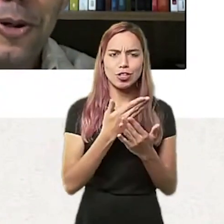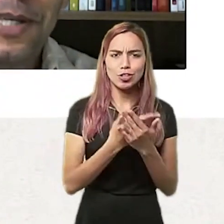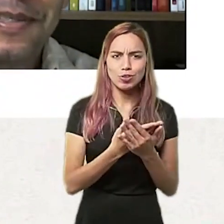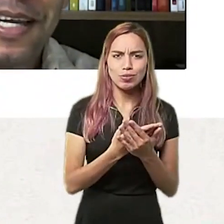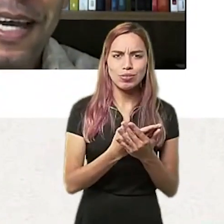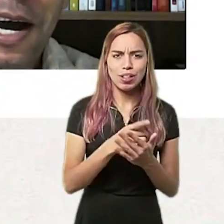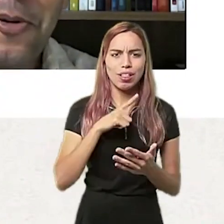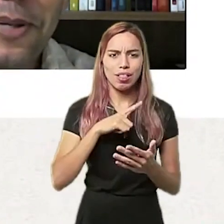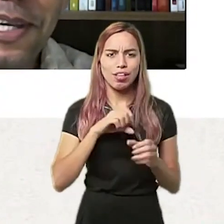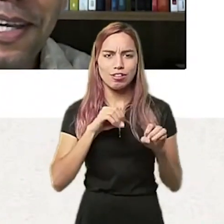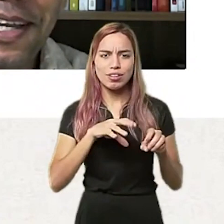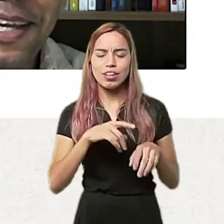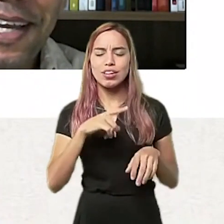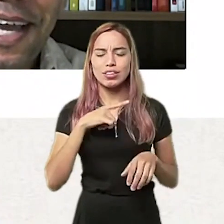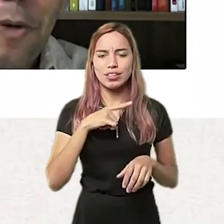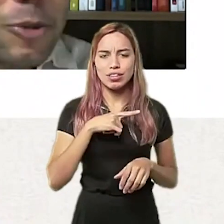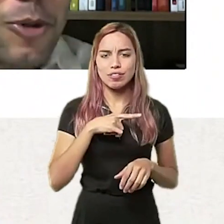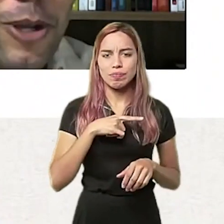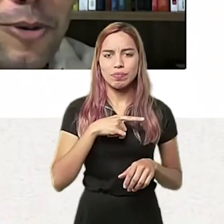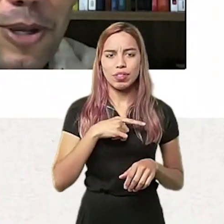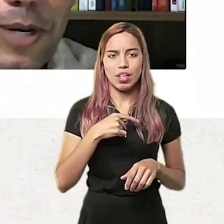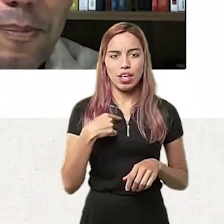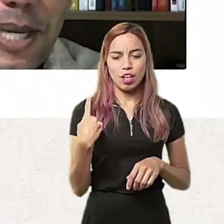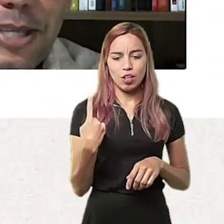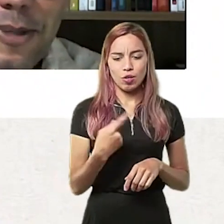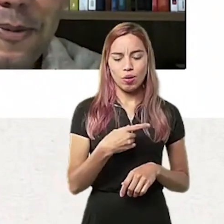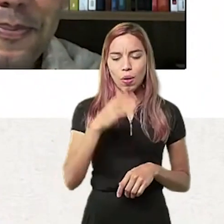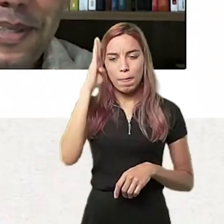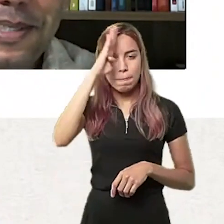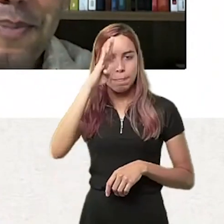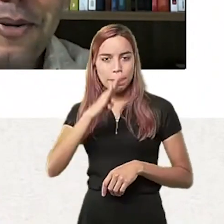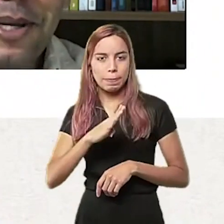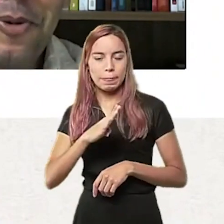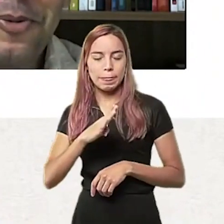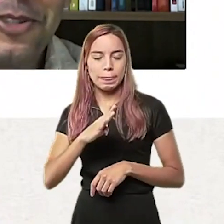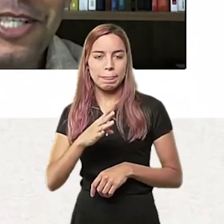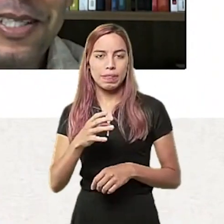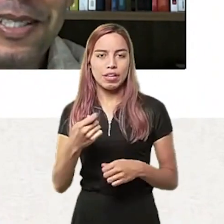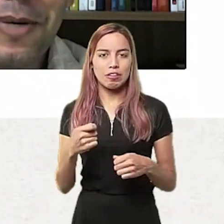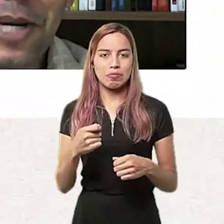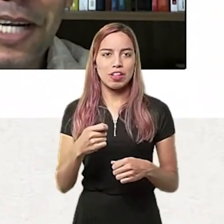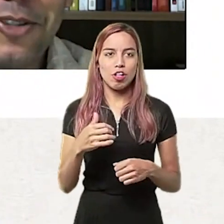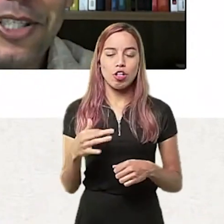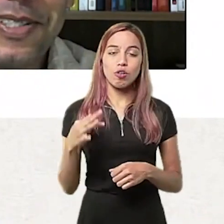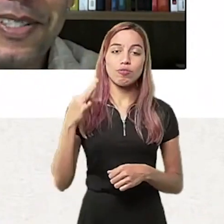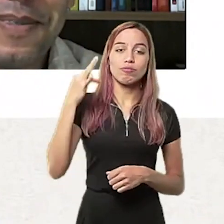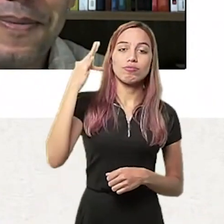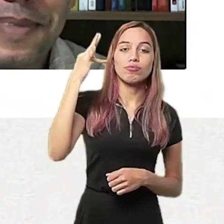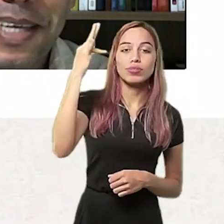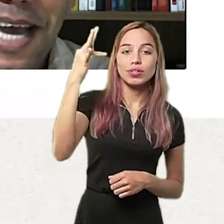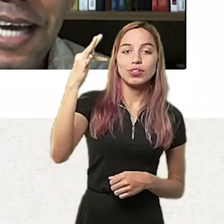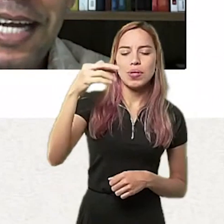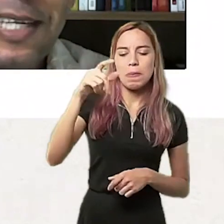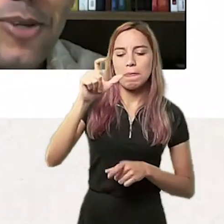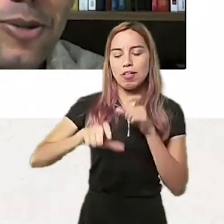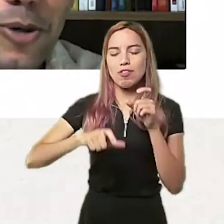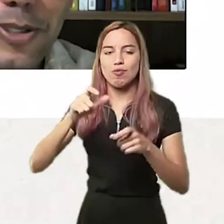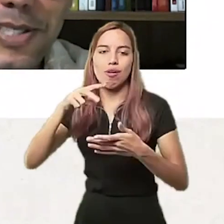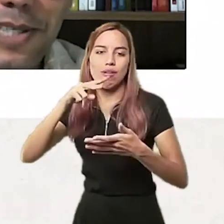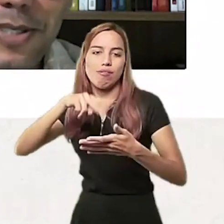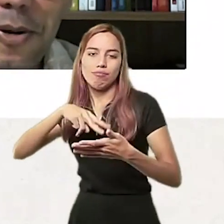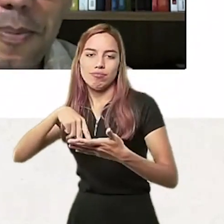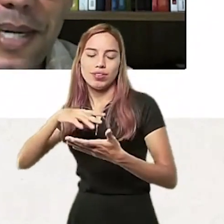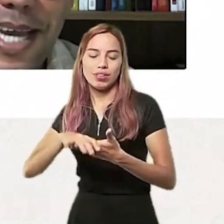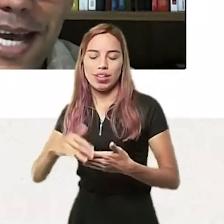de leitores, né? Algo que é um sonho que eu alimento. Espero que algum dia se concretize. Agradeço